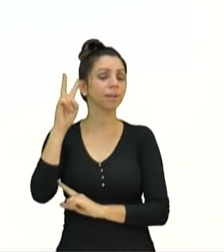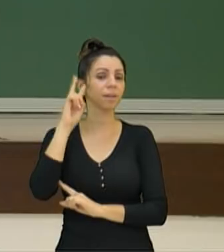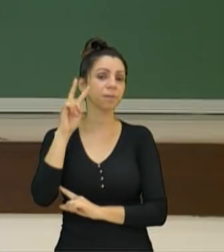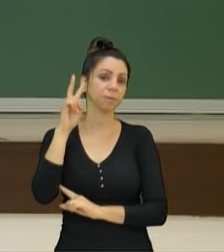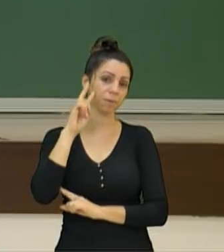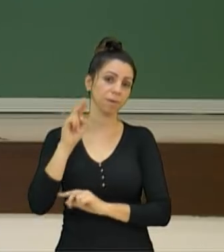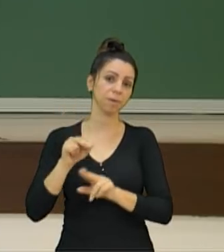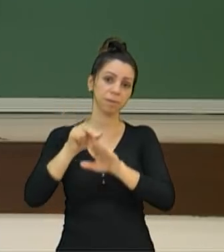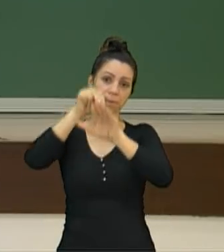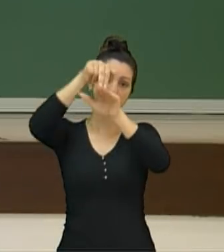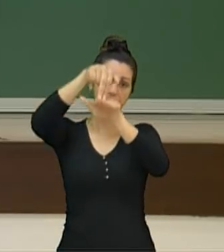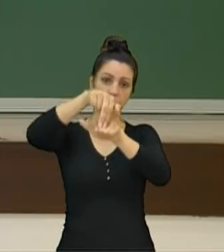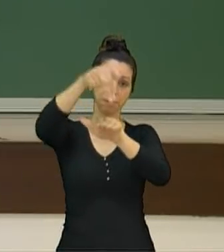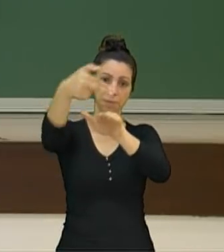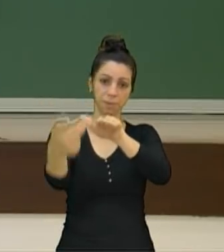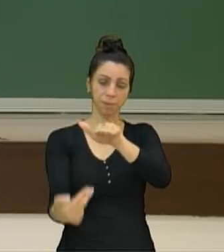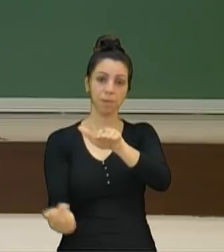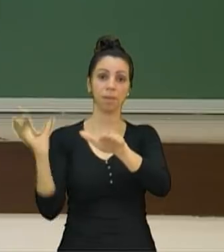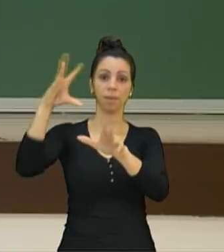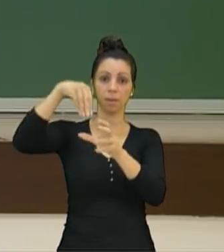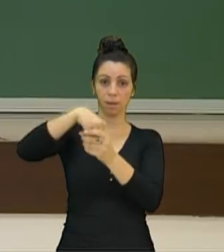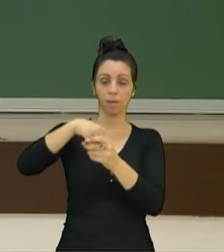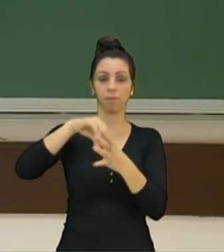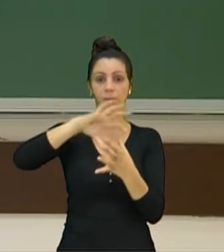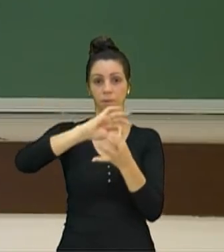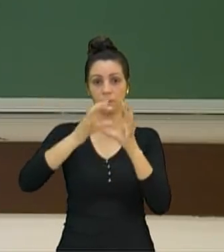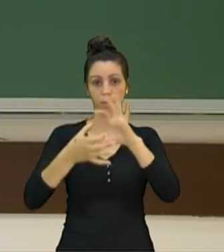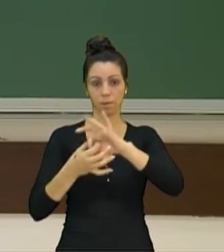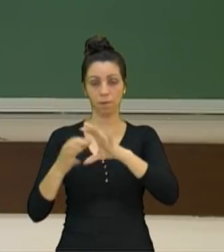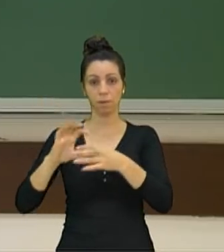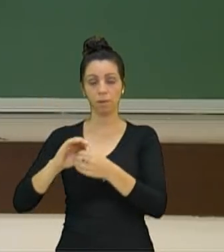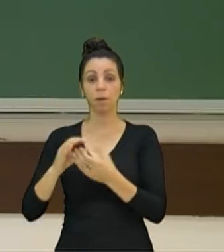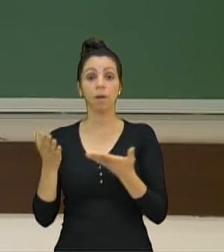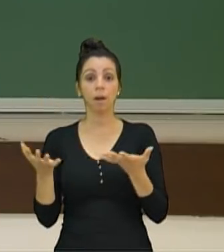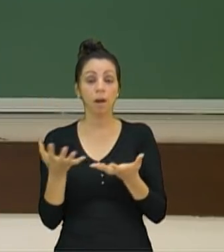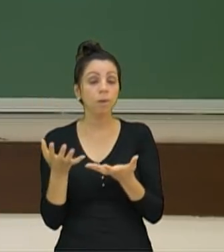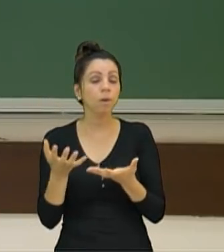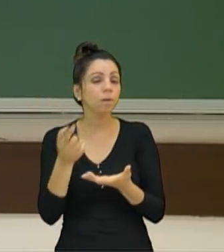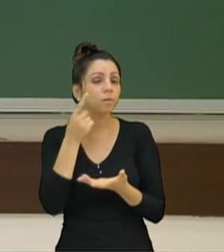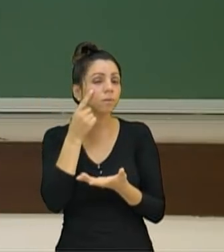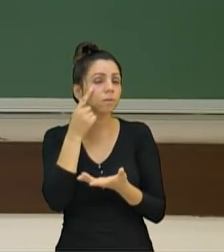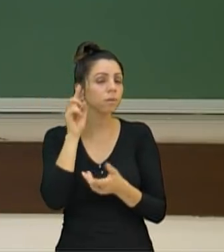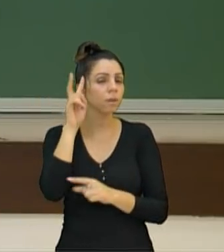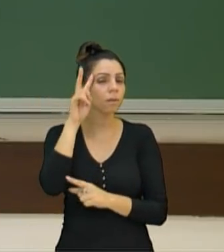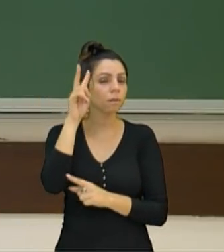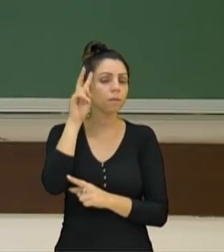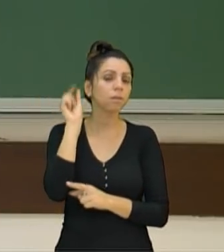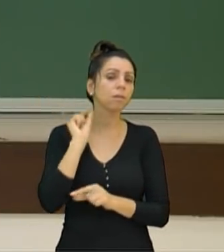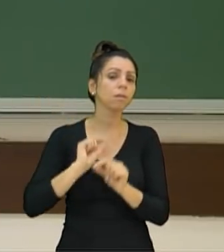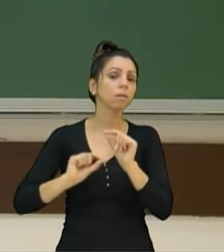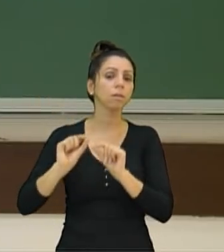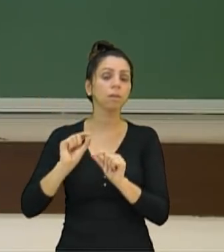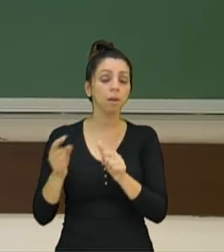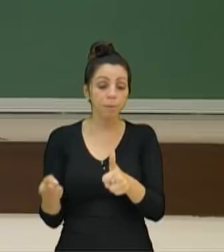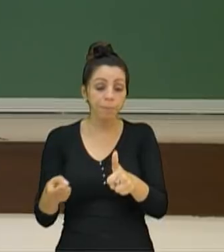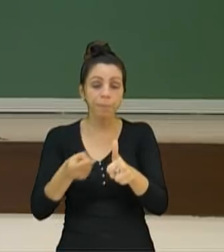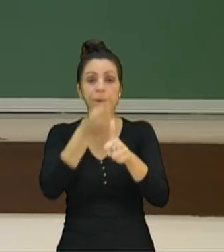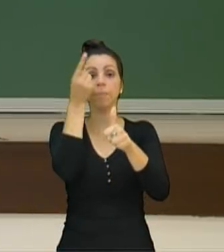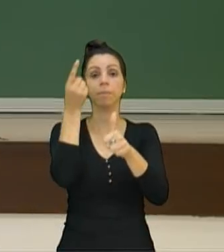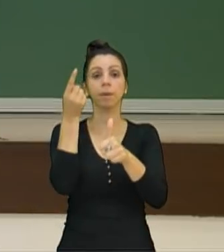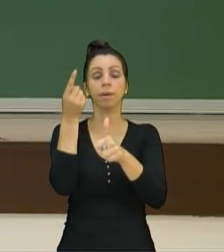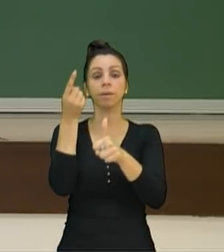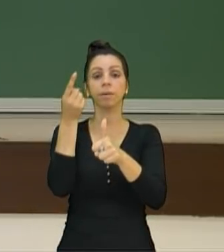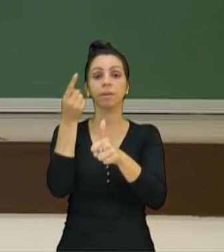saltos ornamentais nas Olimpíadas. Então, agora, vamos ver se você consegue lembrar qual foi na primeira